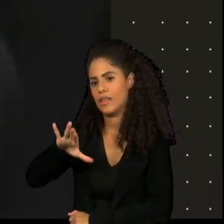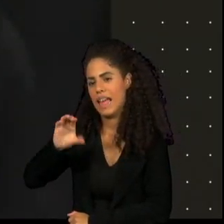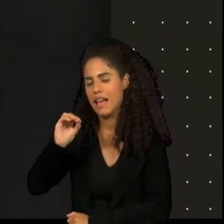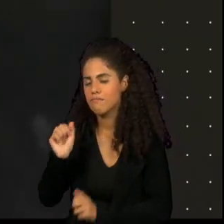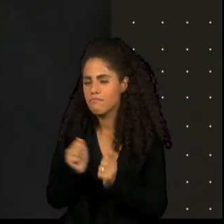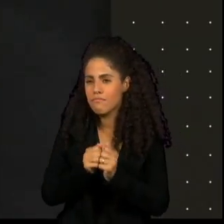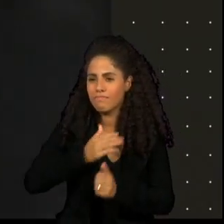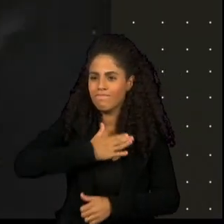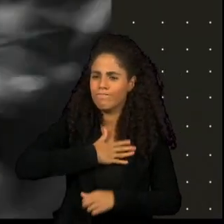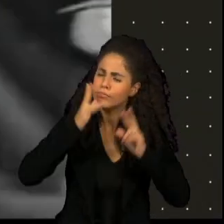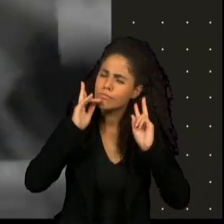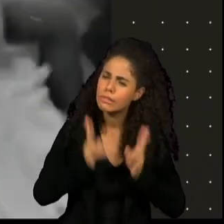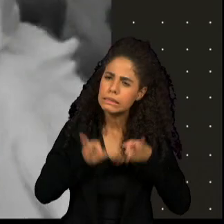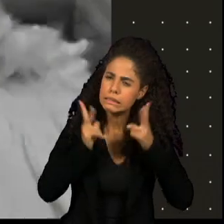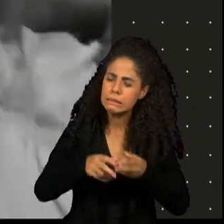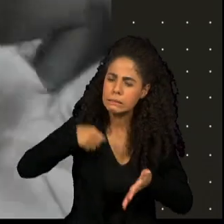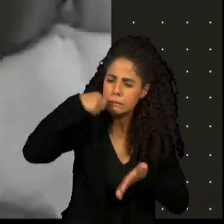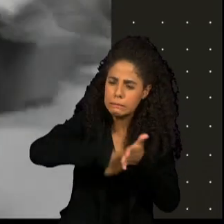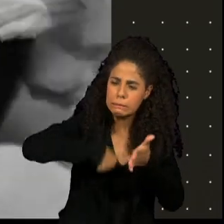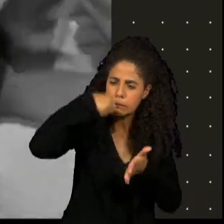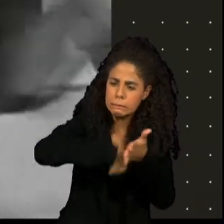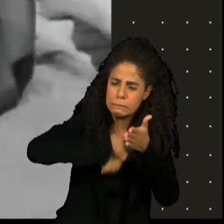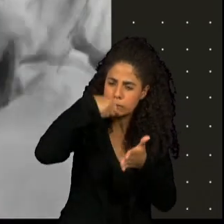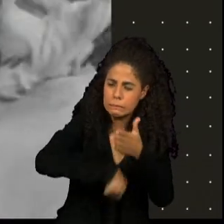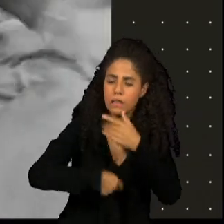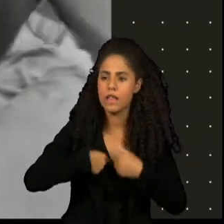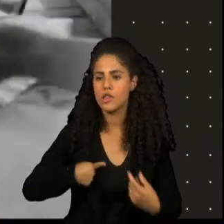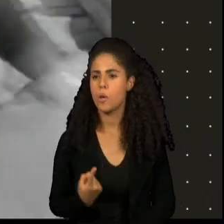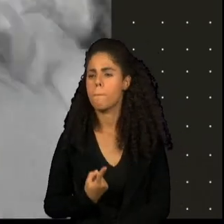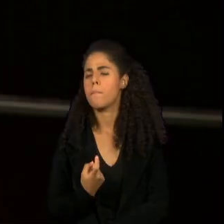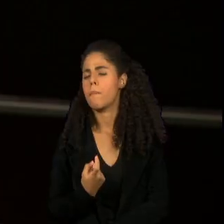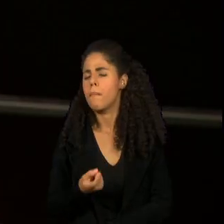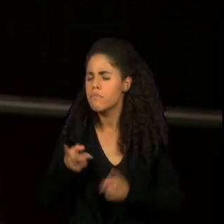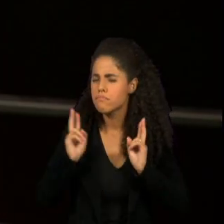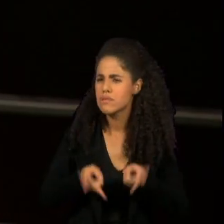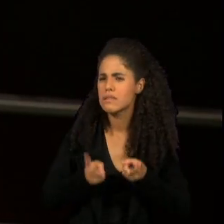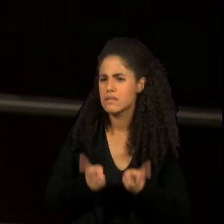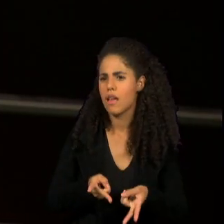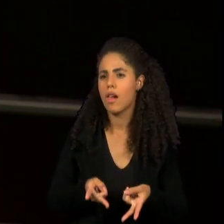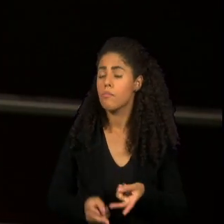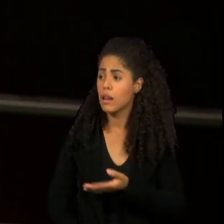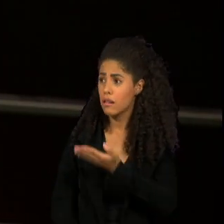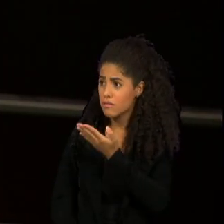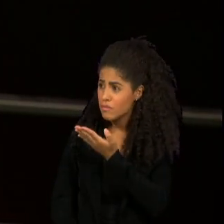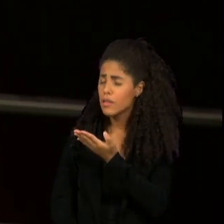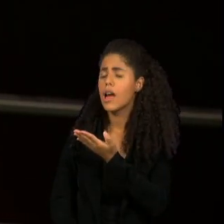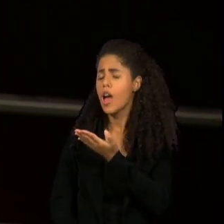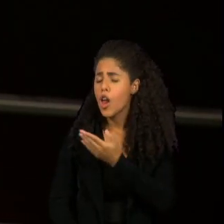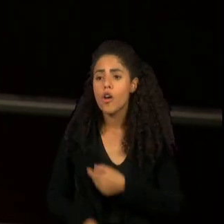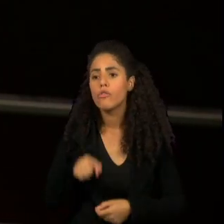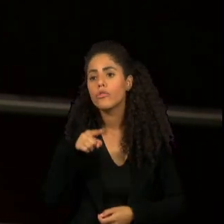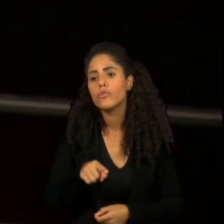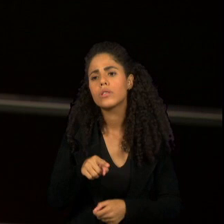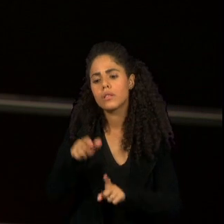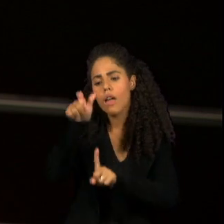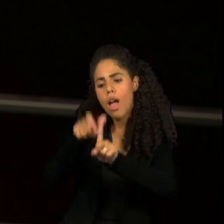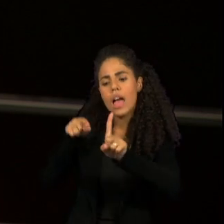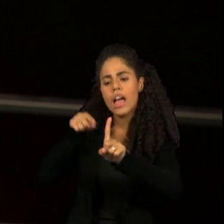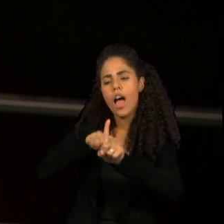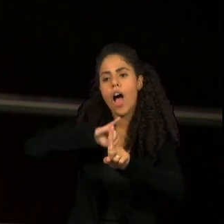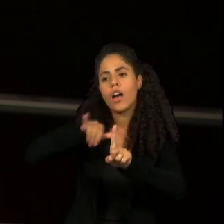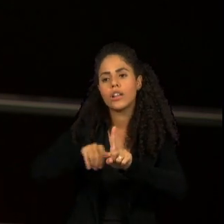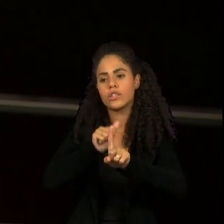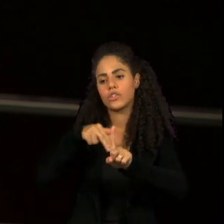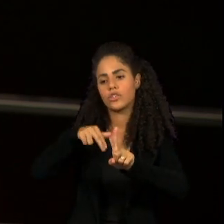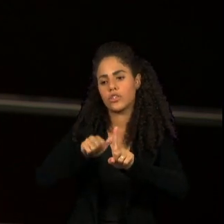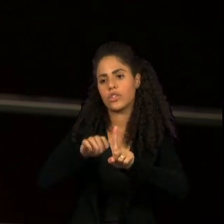Mas o tempo todo eu lutando pela minha individualidade. Helena, no Bandido da Luz Vermelha você era a Janete Jane. E na sequência você